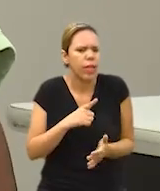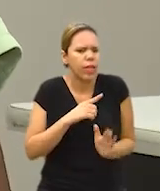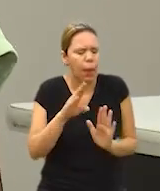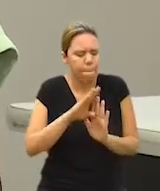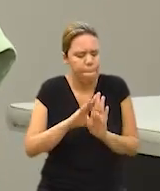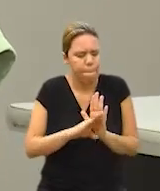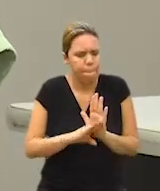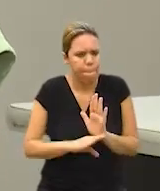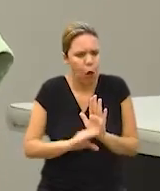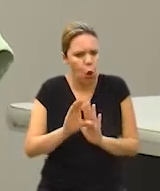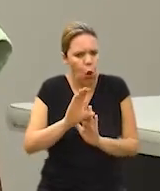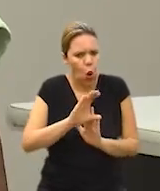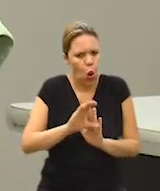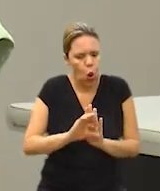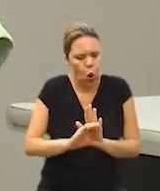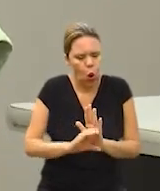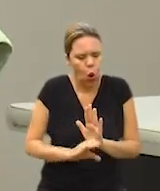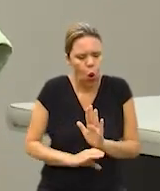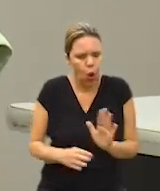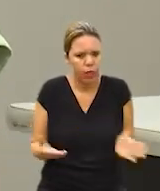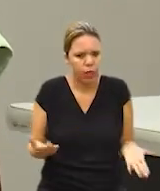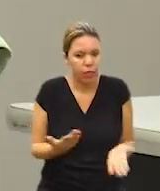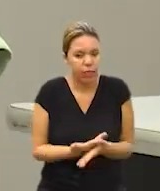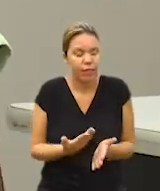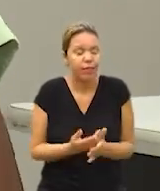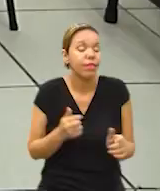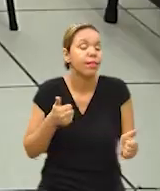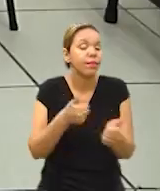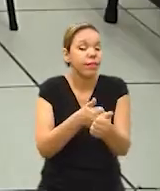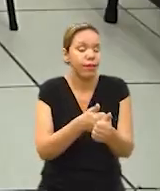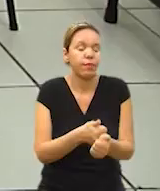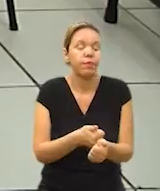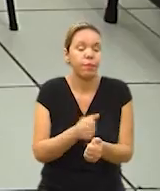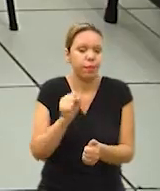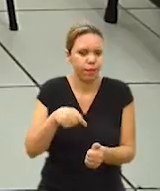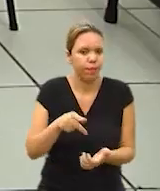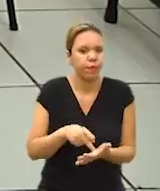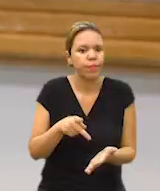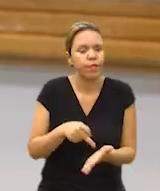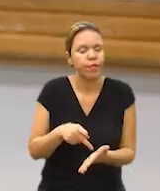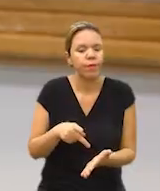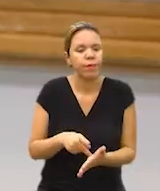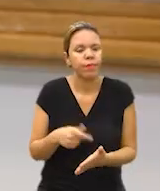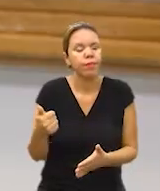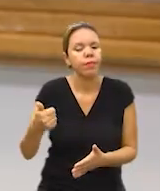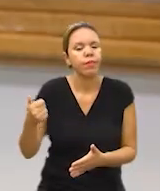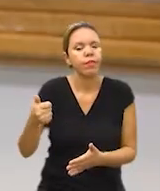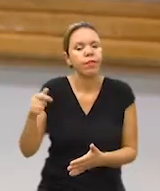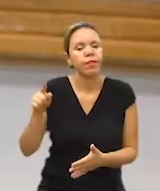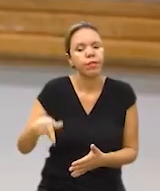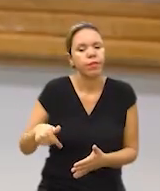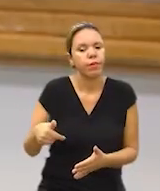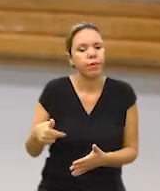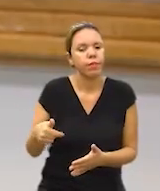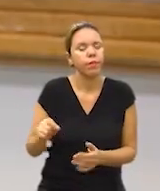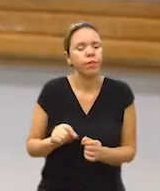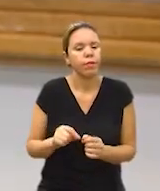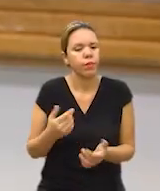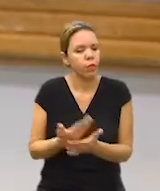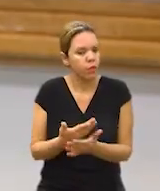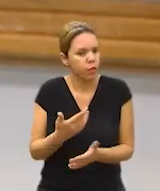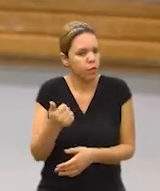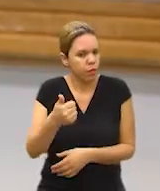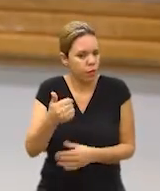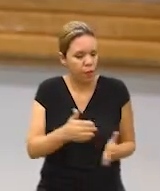plano, um cronograma que ele possa seguir? Sem dúvida nenhuma. Primeiro, o primeiro ponto é que estudar